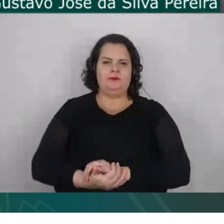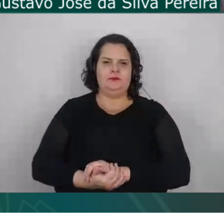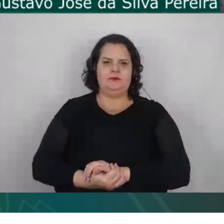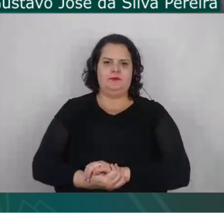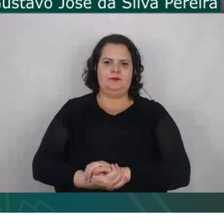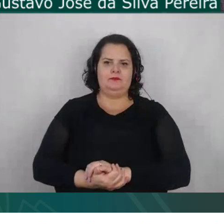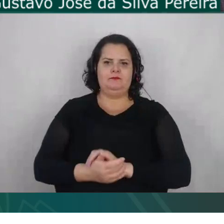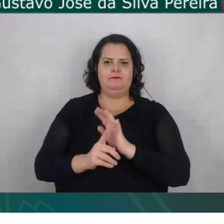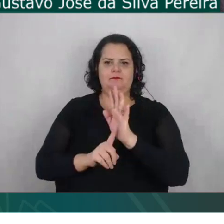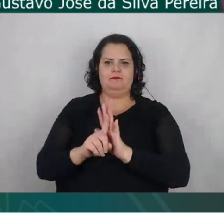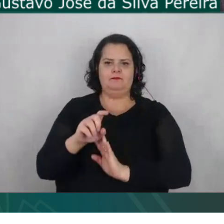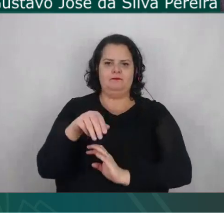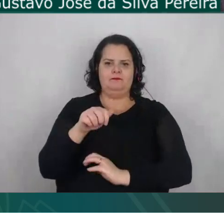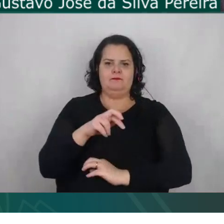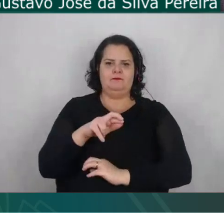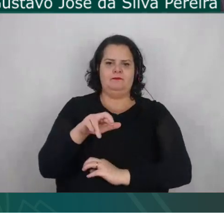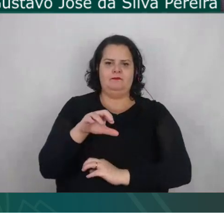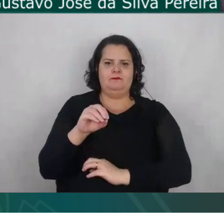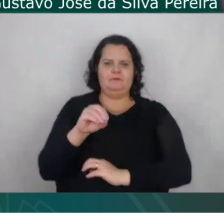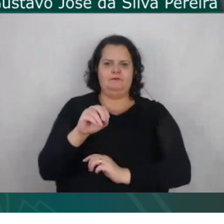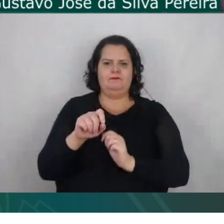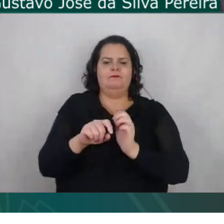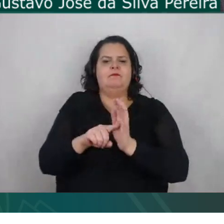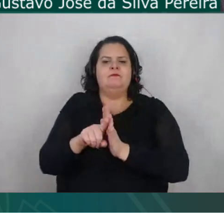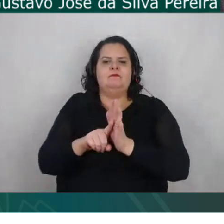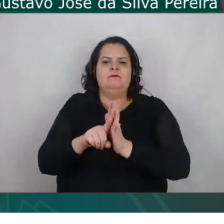Mário, perguntaram a respeito